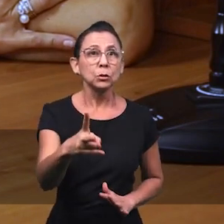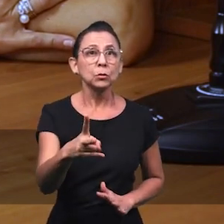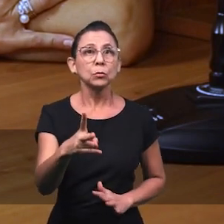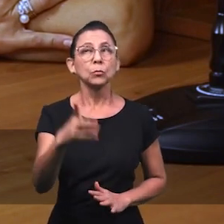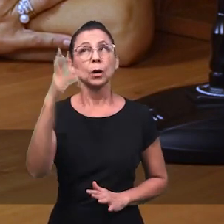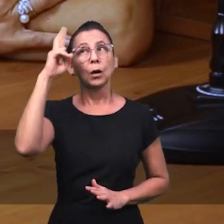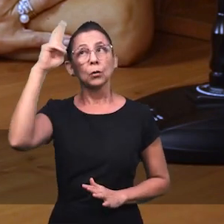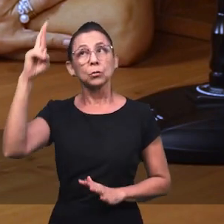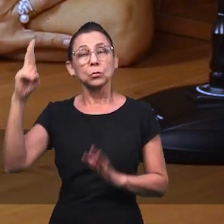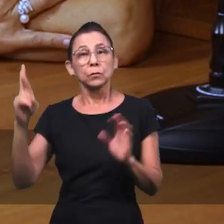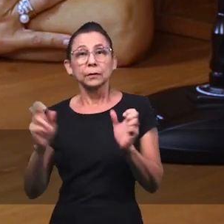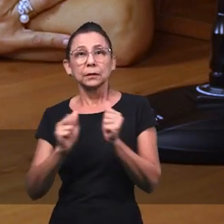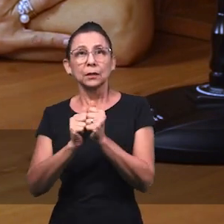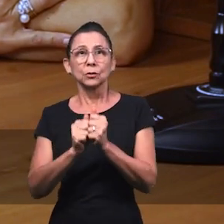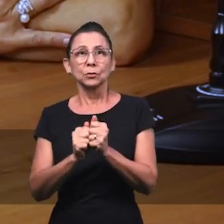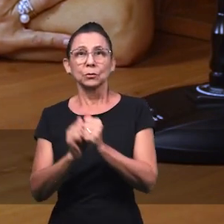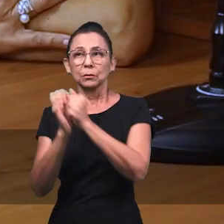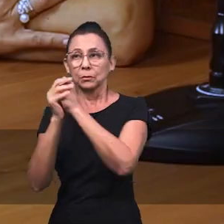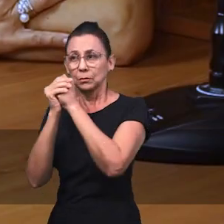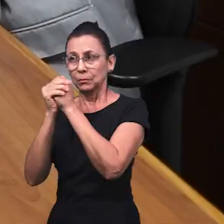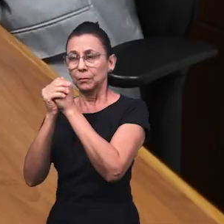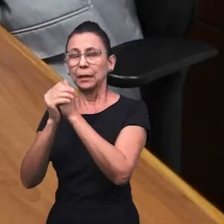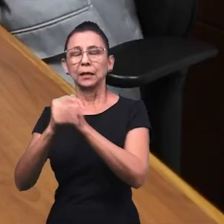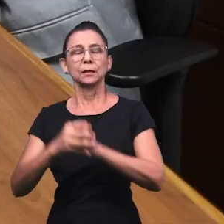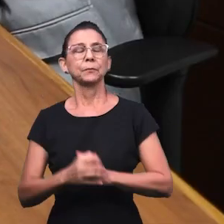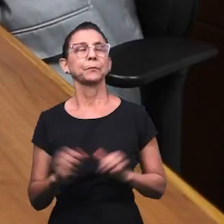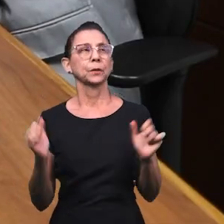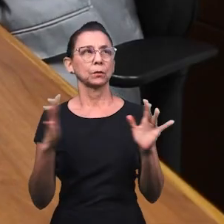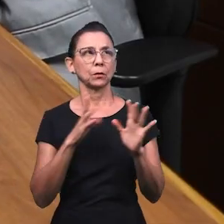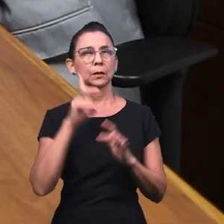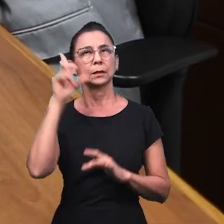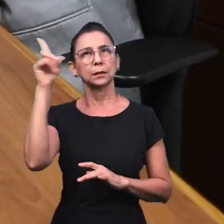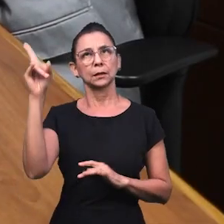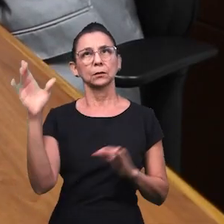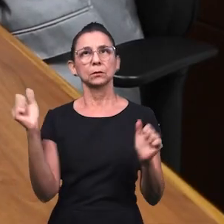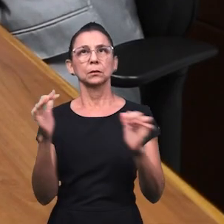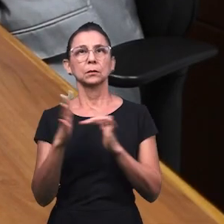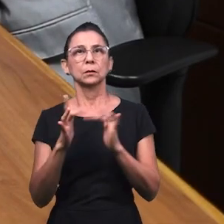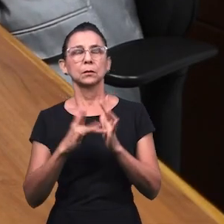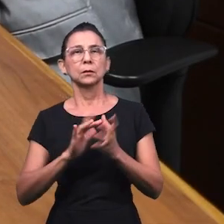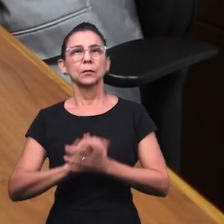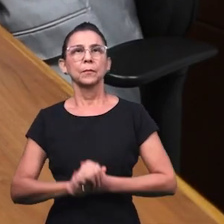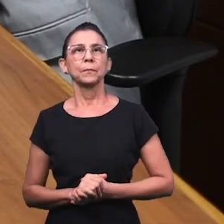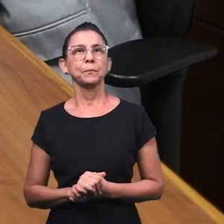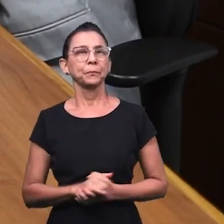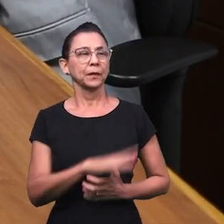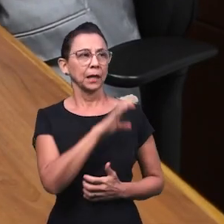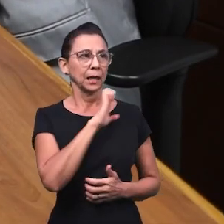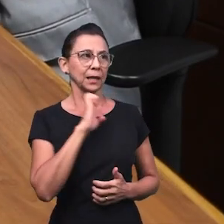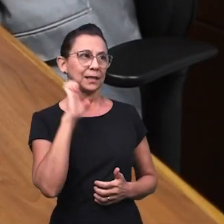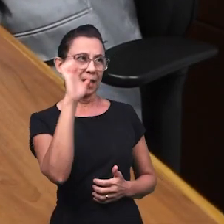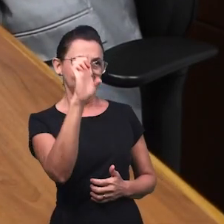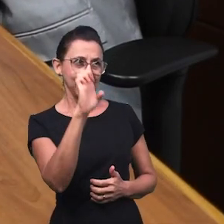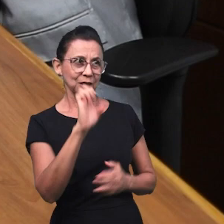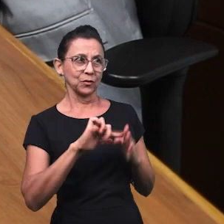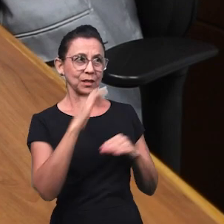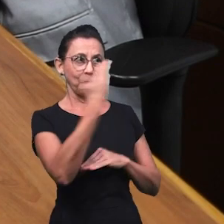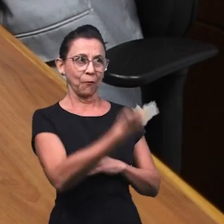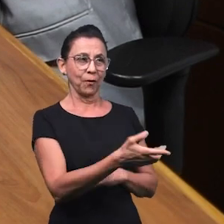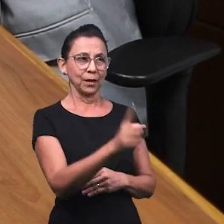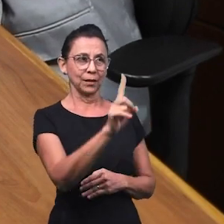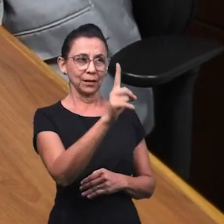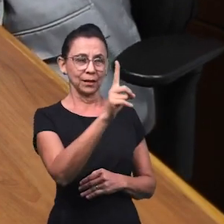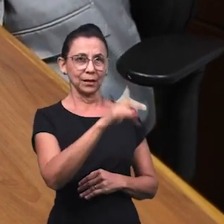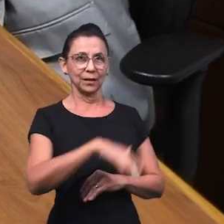seguir, o Senhor vai te prosperar. Amém. Glória a Deus, glória a Jesus. Eliette, não vou te deixar de fora dessa